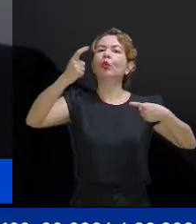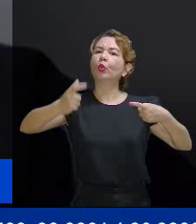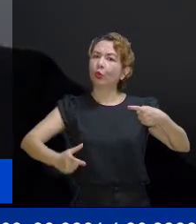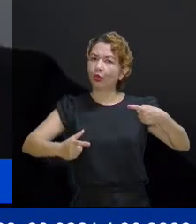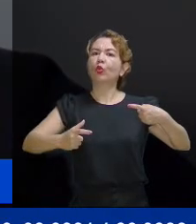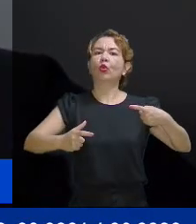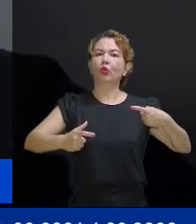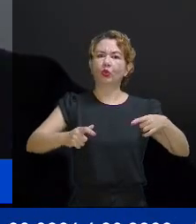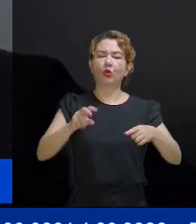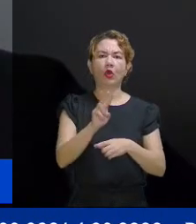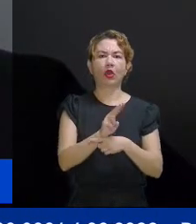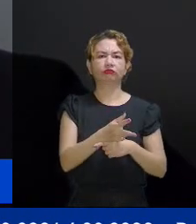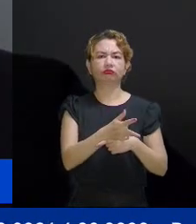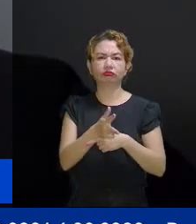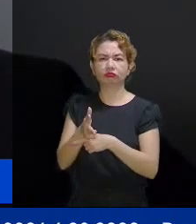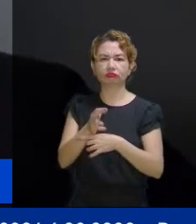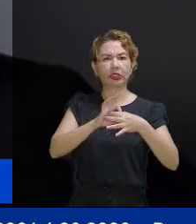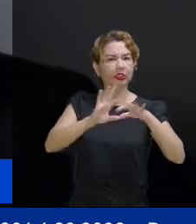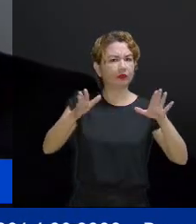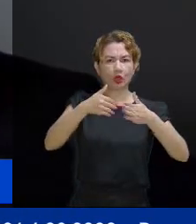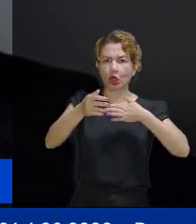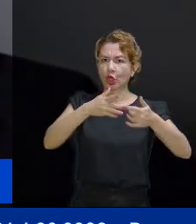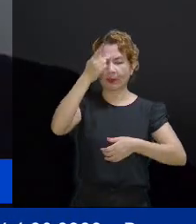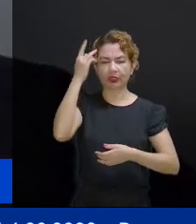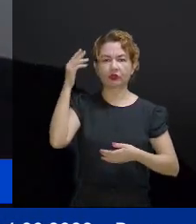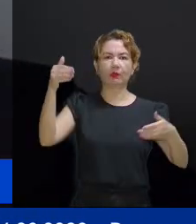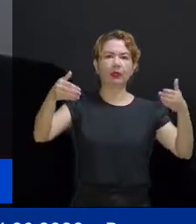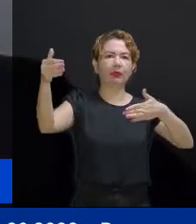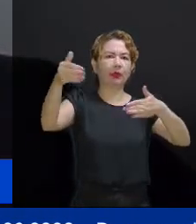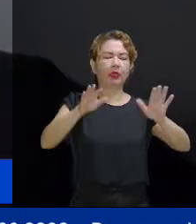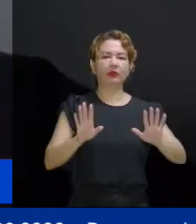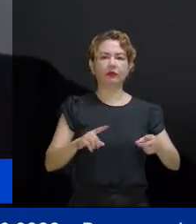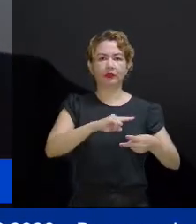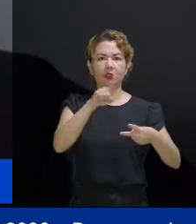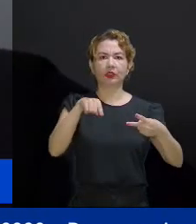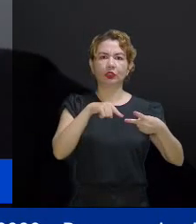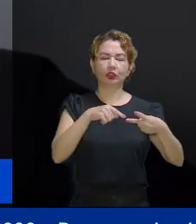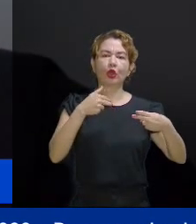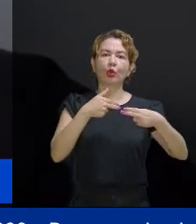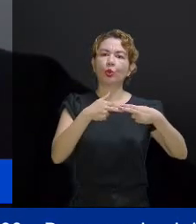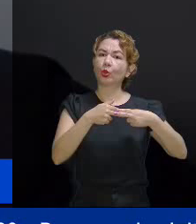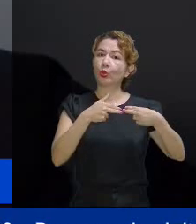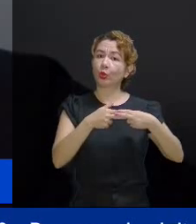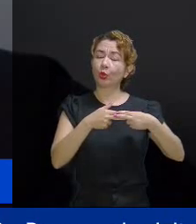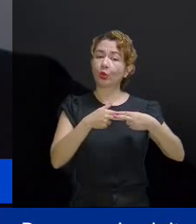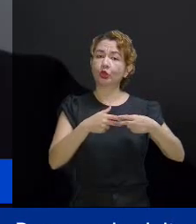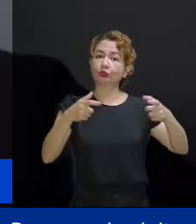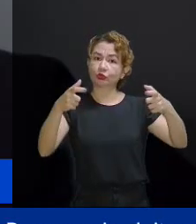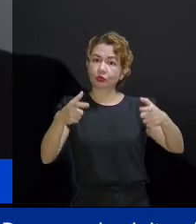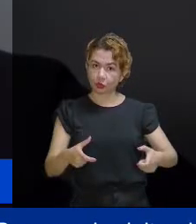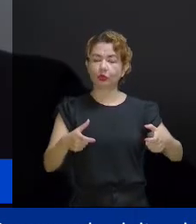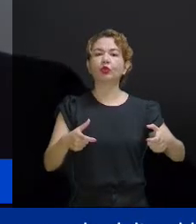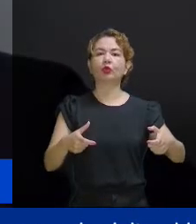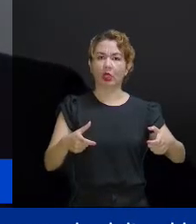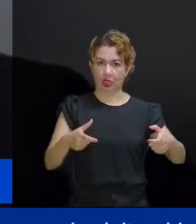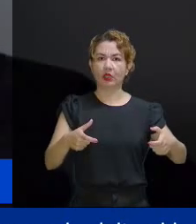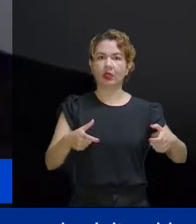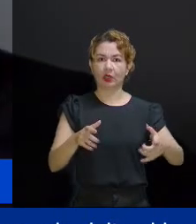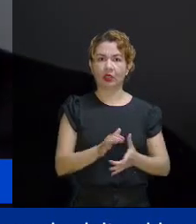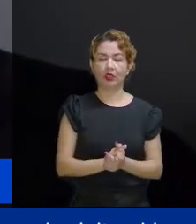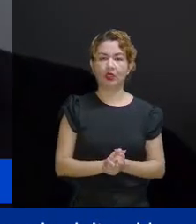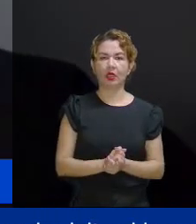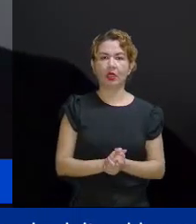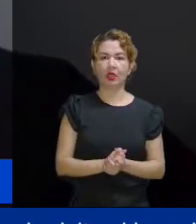filmagens seja de livre acesso a qualquer pessoa. 2, o uso das dependências seja franqueado aos